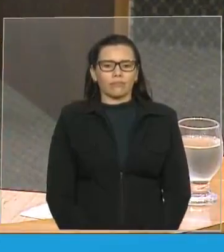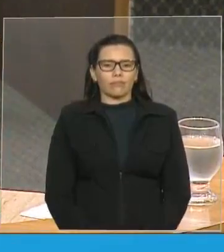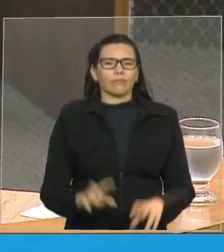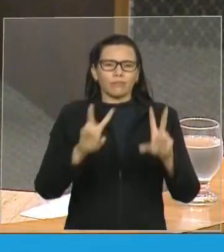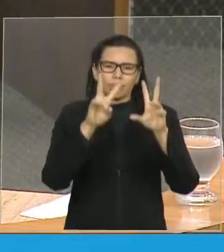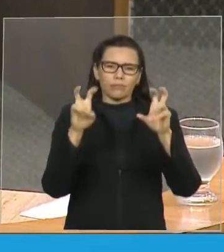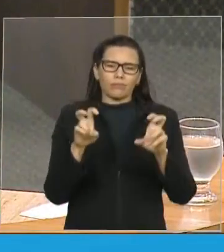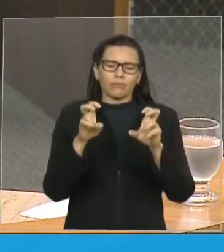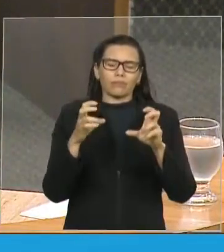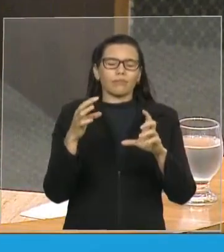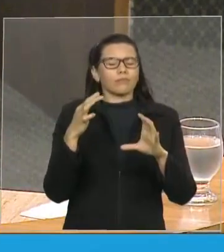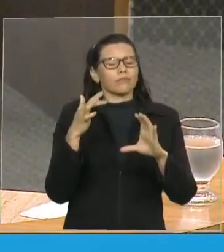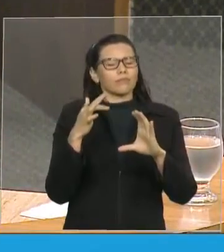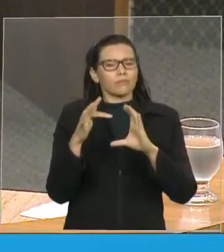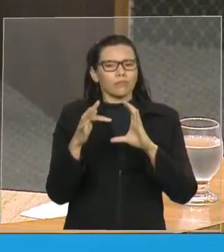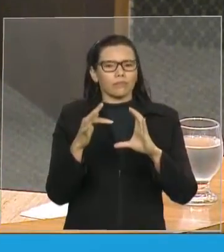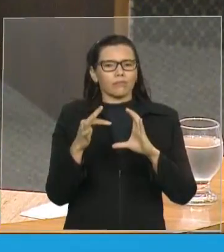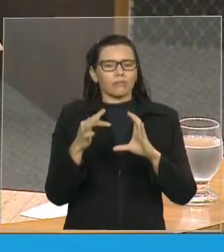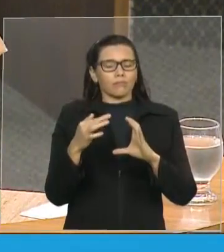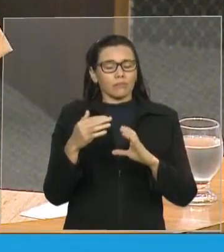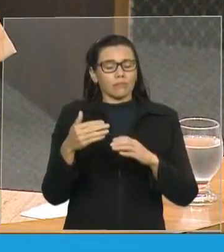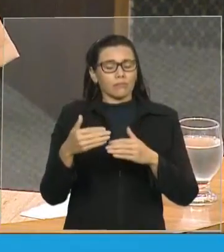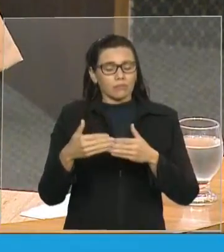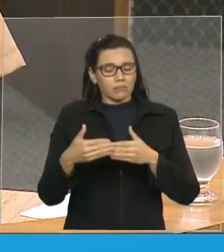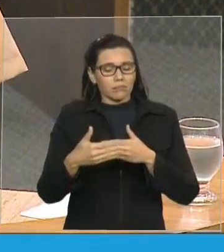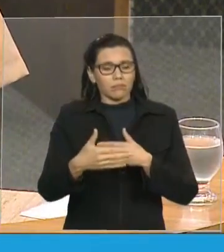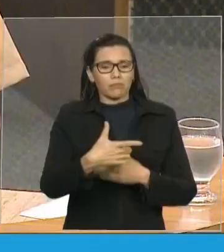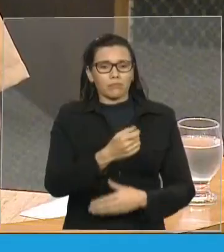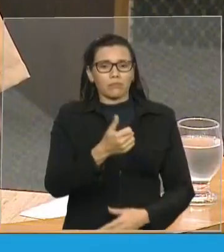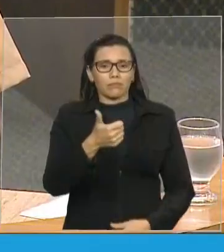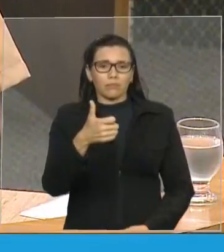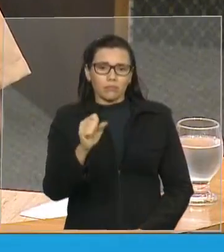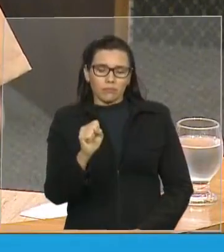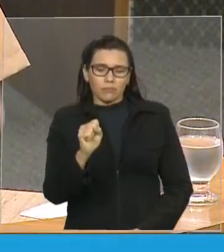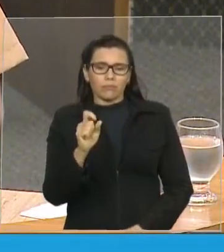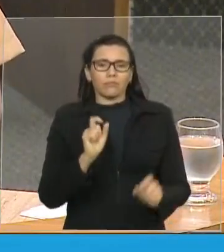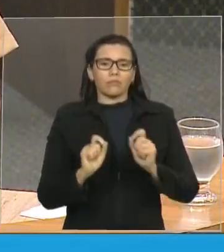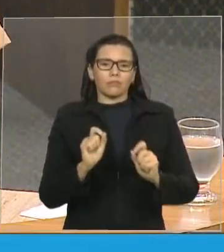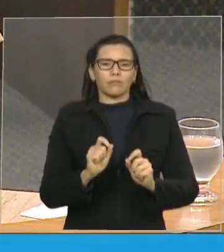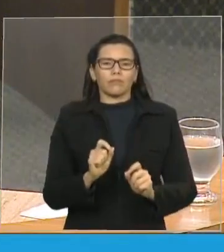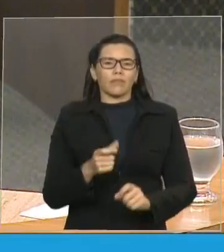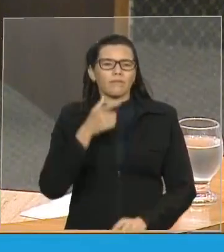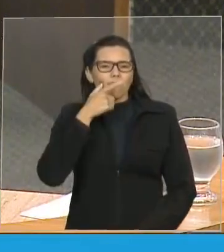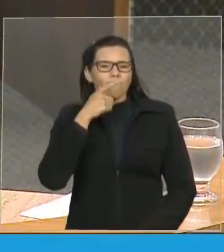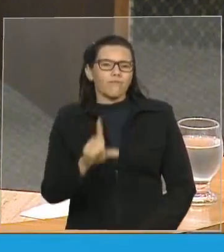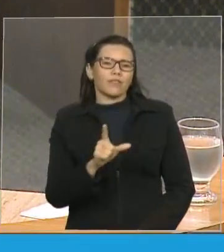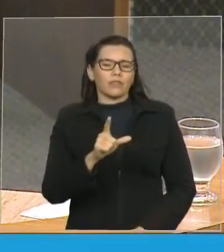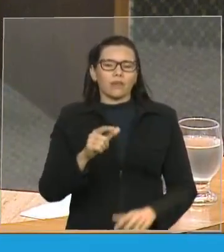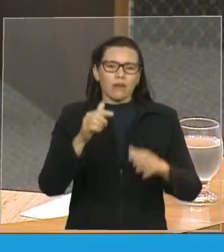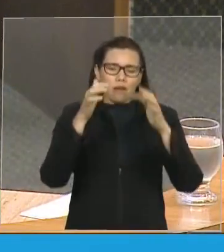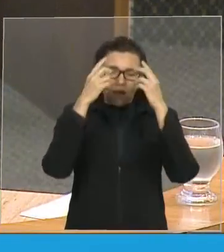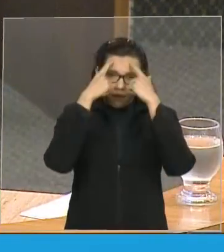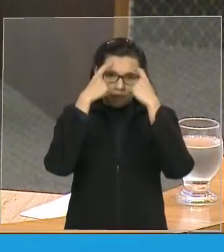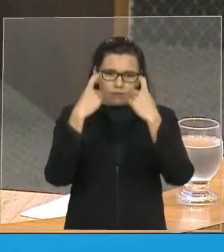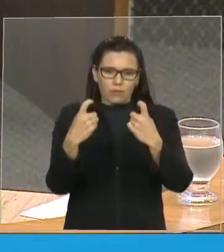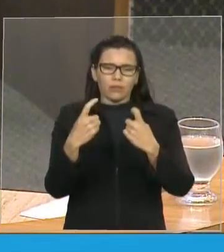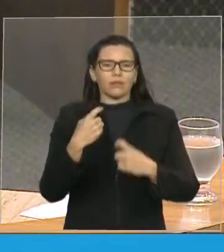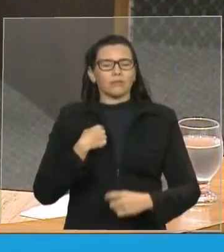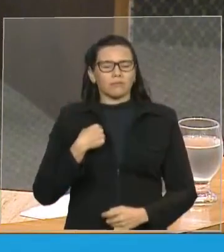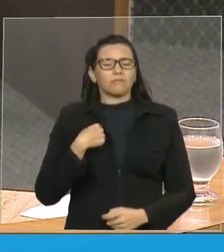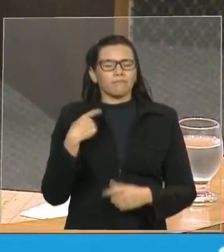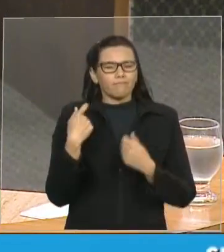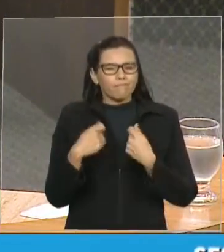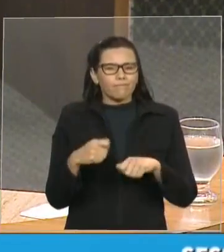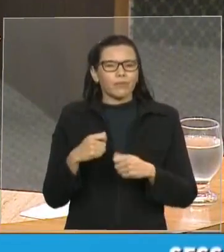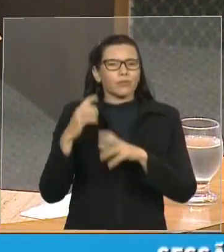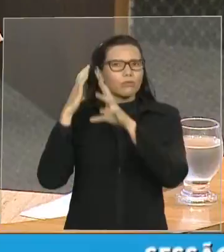fraternidade de 2018, onde trata sobre a superação da violência, a gente tem que recordar um pouquinho